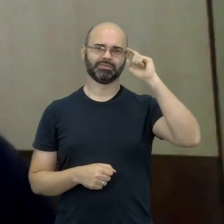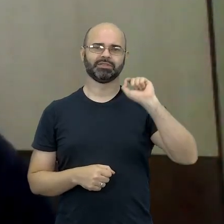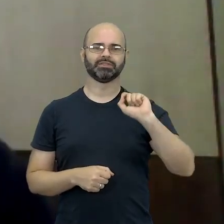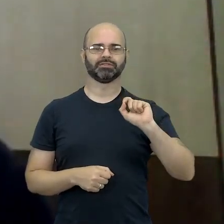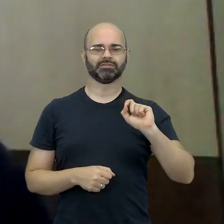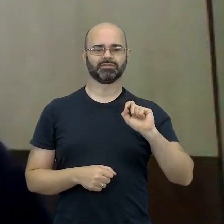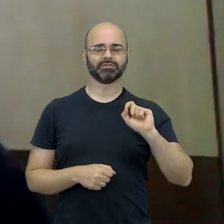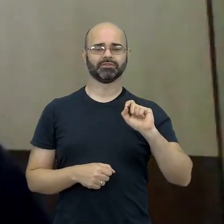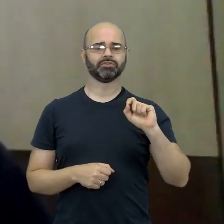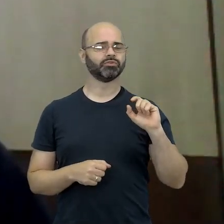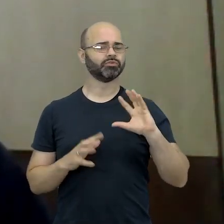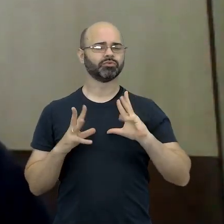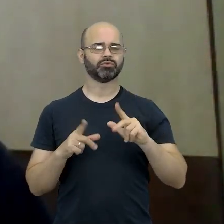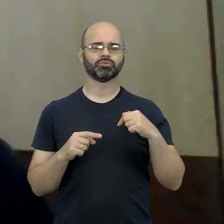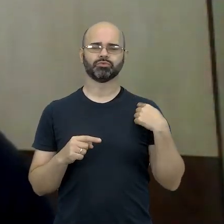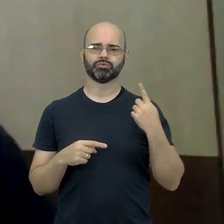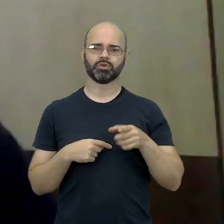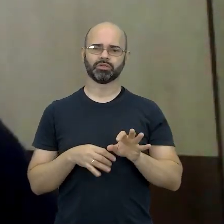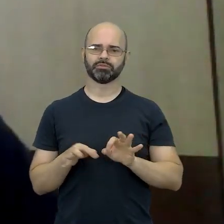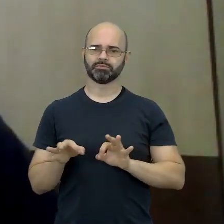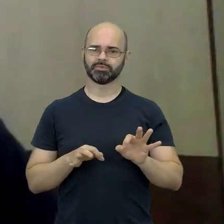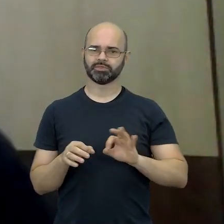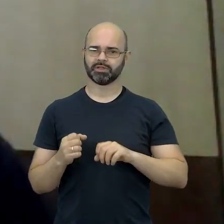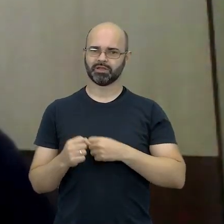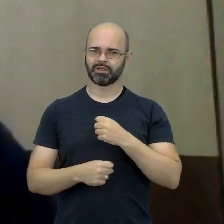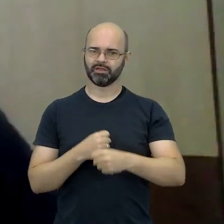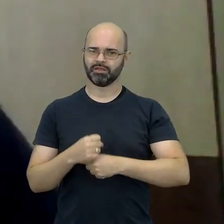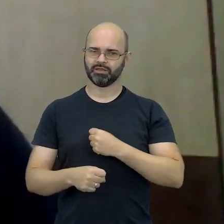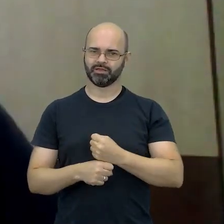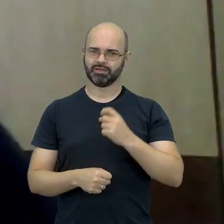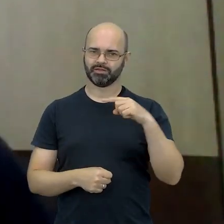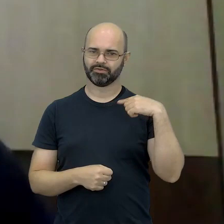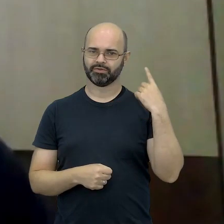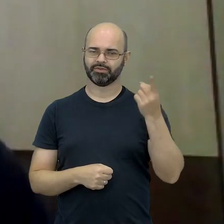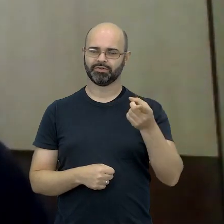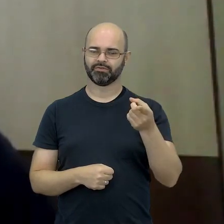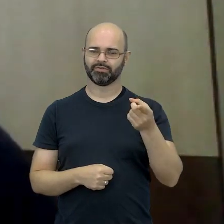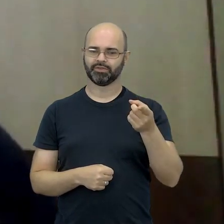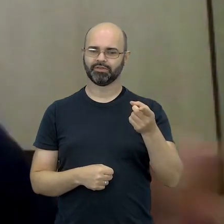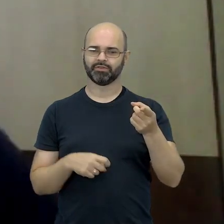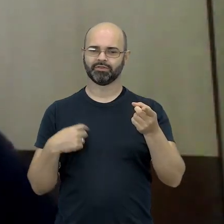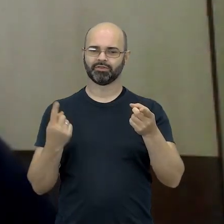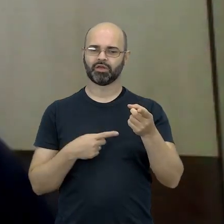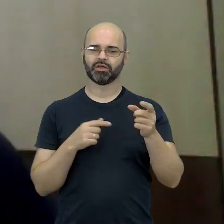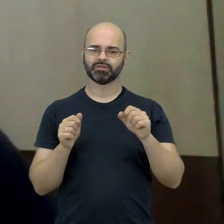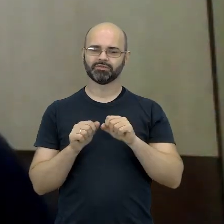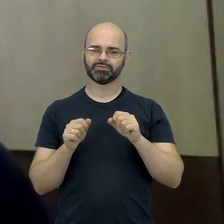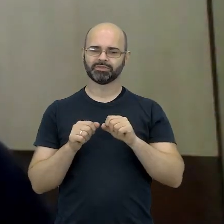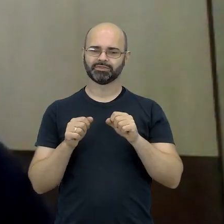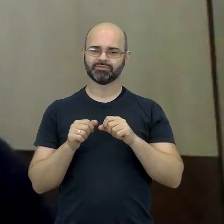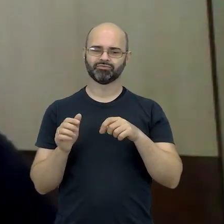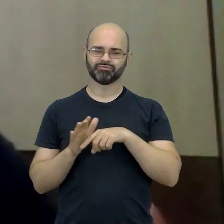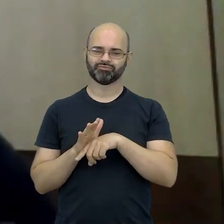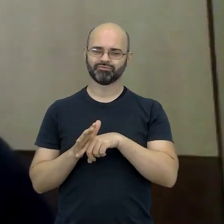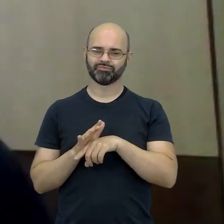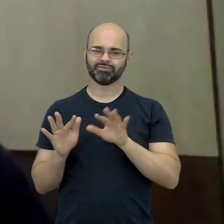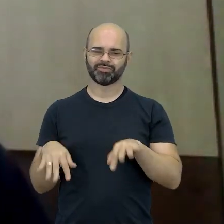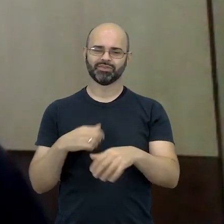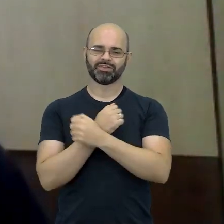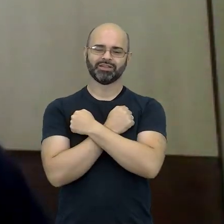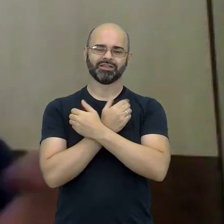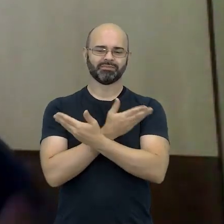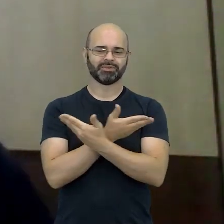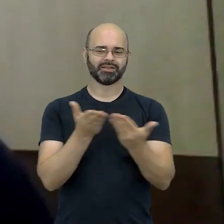aquilo que a gente vai planejar para o ano que vem, tudo aquilo que nós vamos executar. E aí a gente faz essa análise, esse final. Um grande